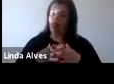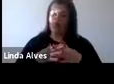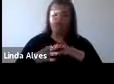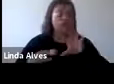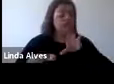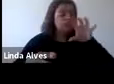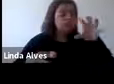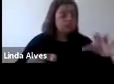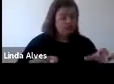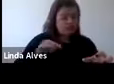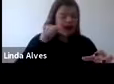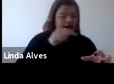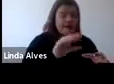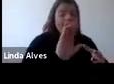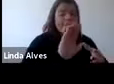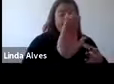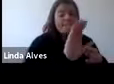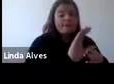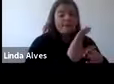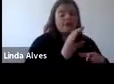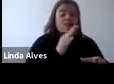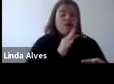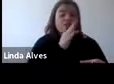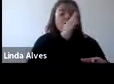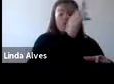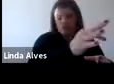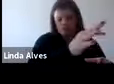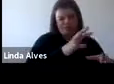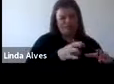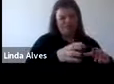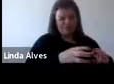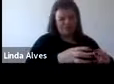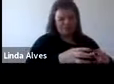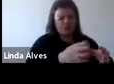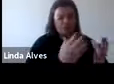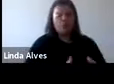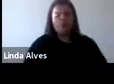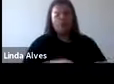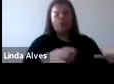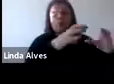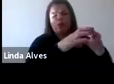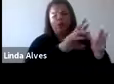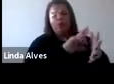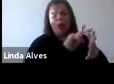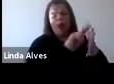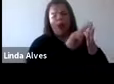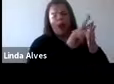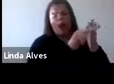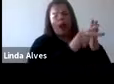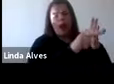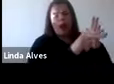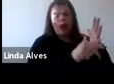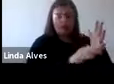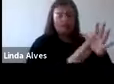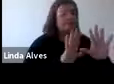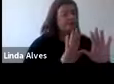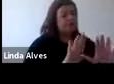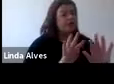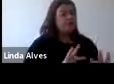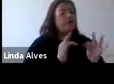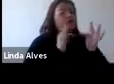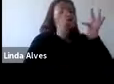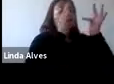A confusão a respeito do pacote, que ela é múltipla, é, como eu falei ontem,